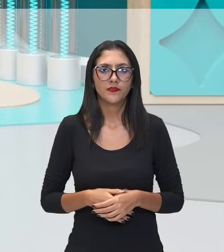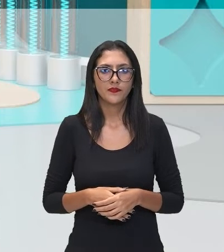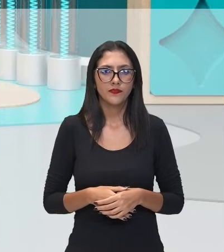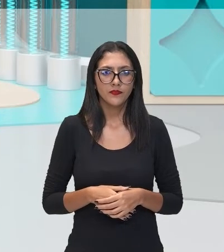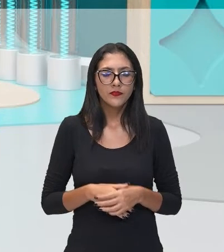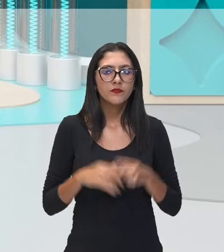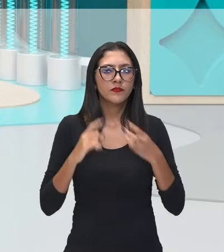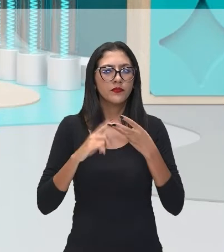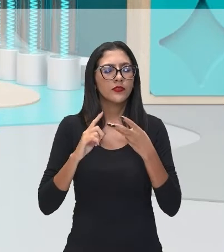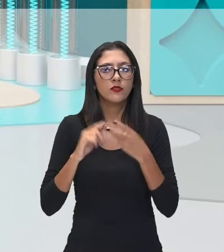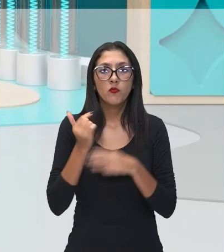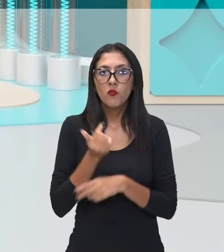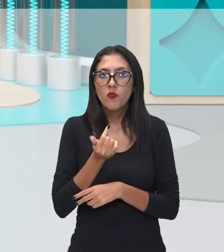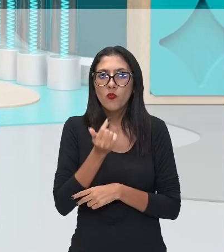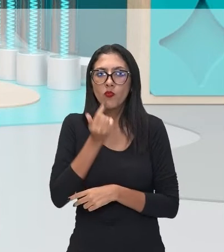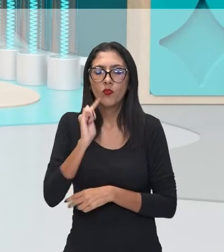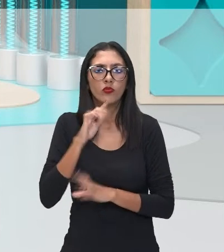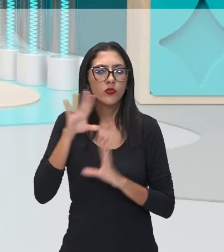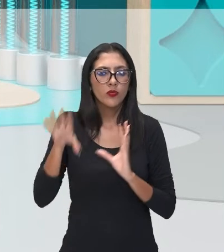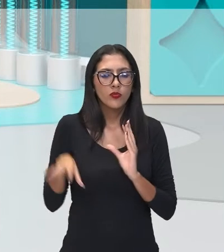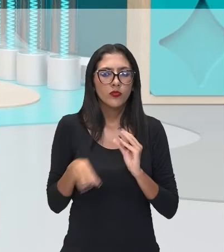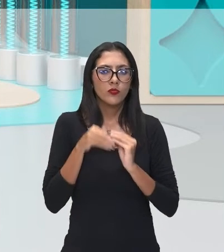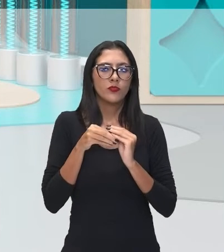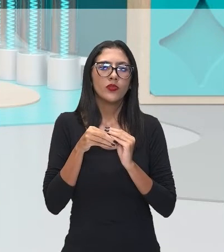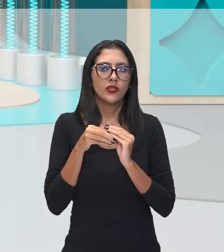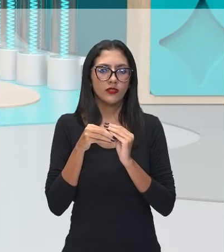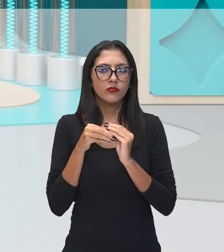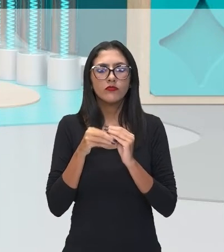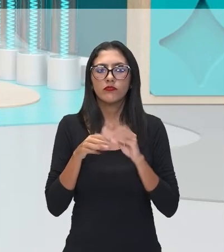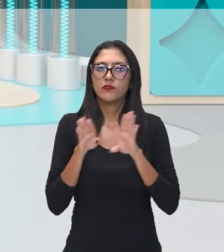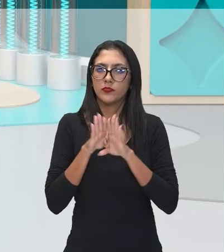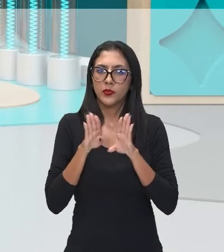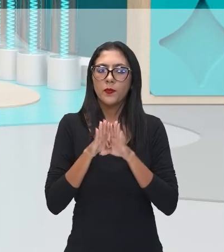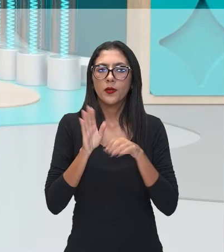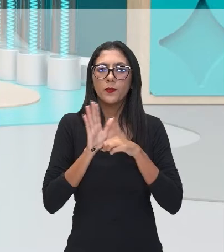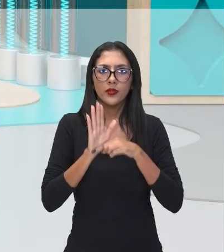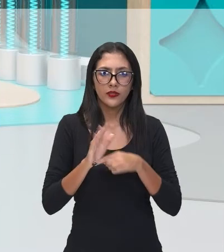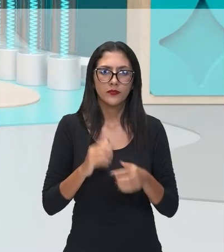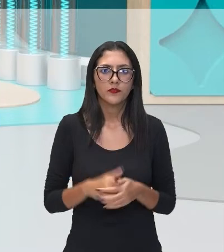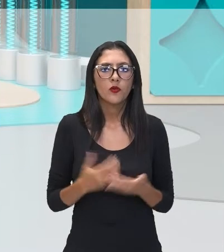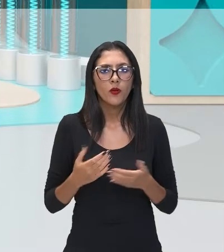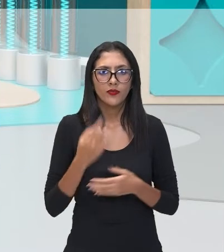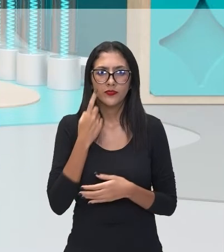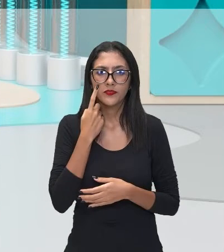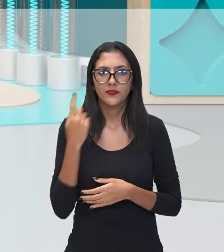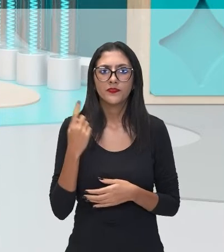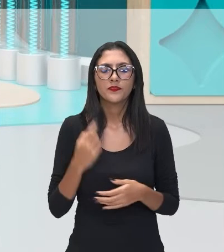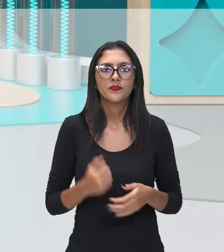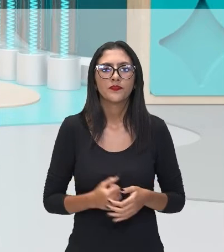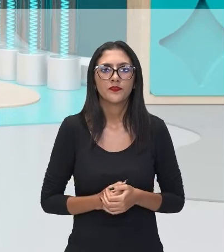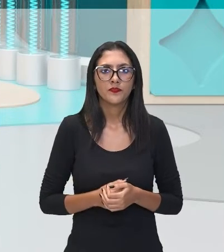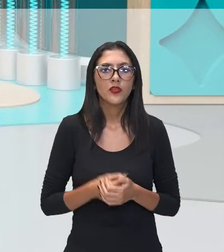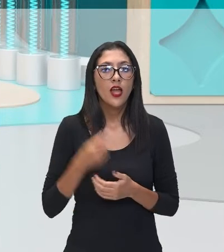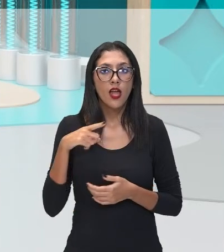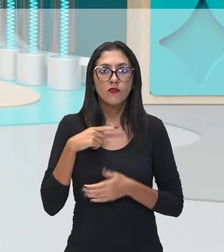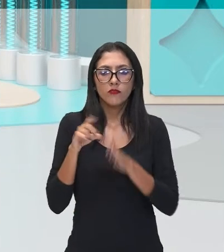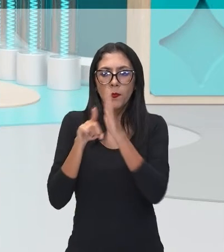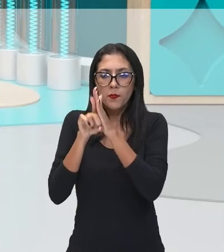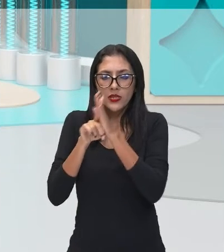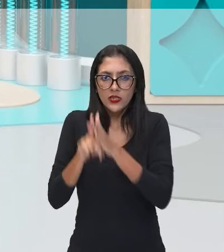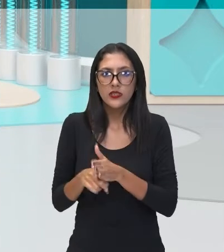argumento também para se posicionar contrário à redução. E qual é esse argumento? É exatamente um estudo que